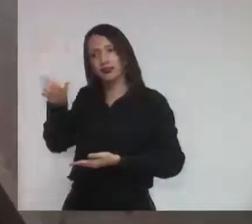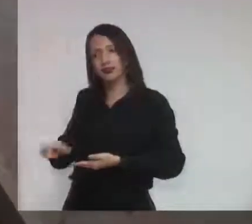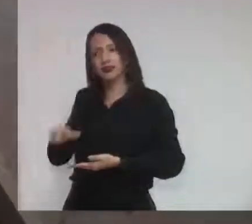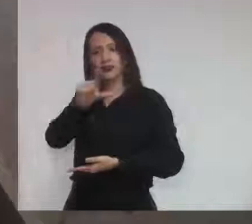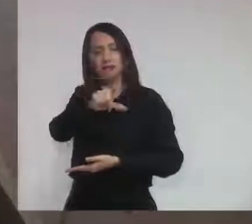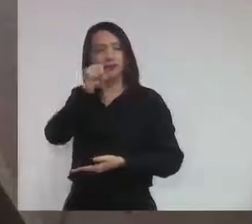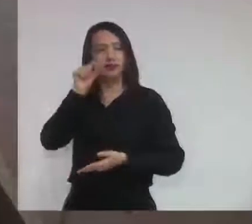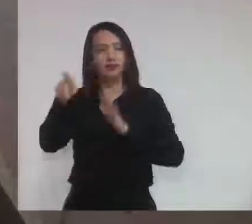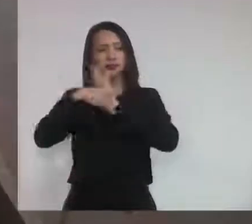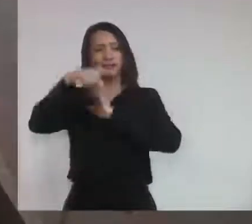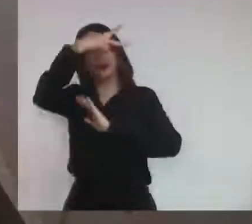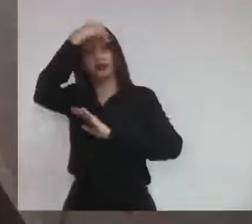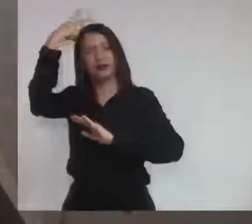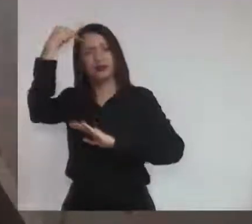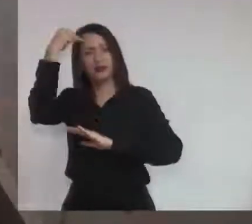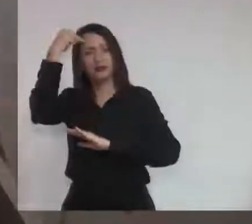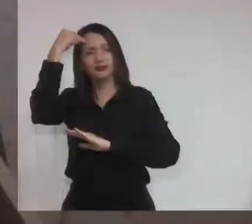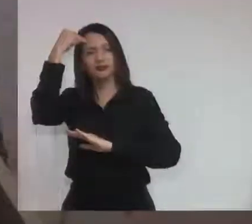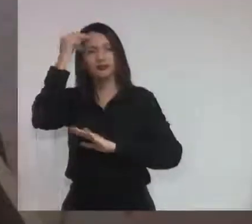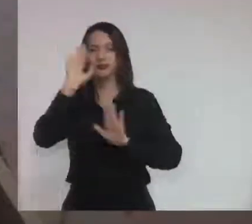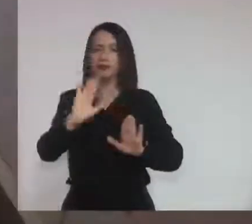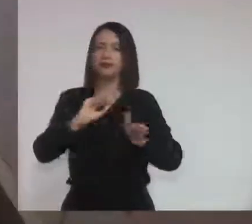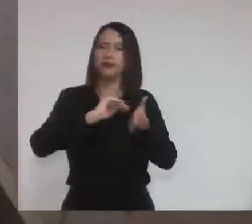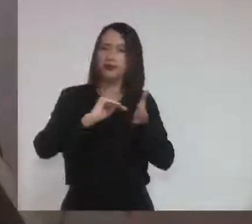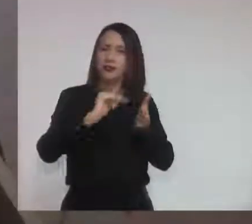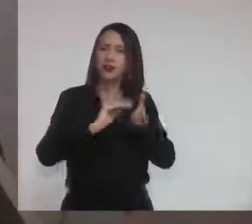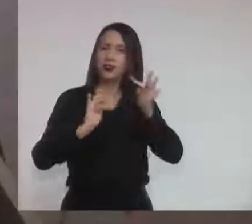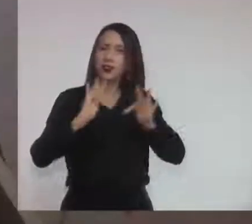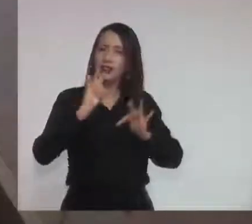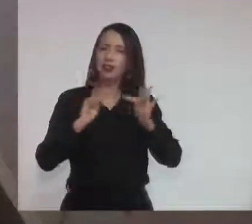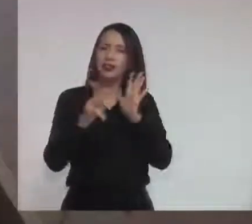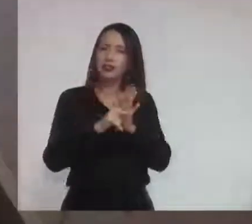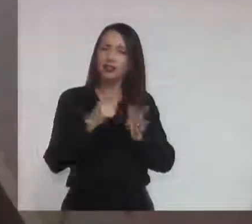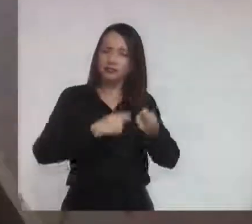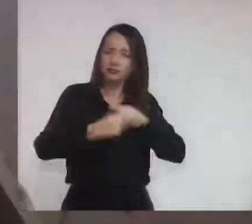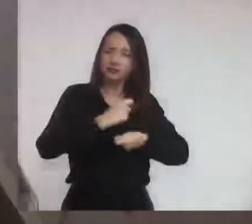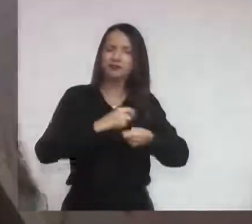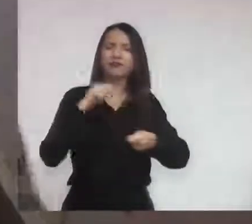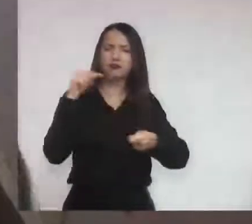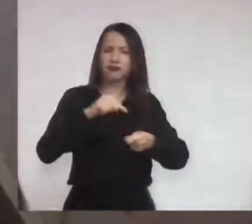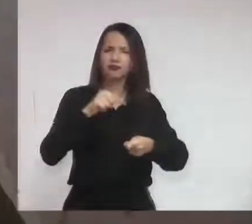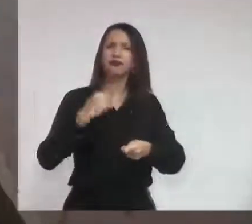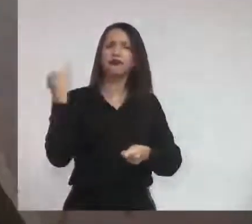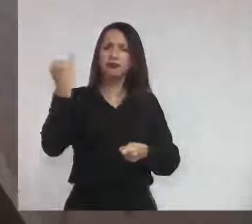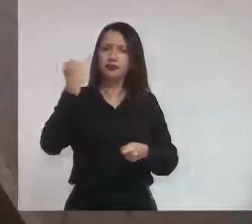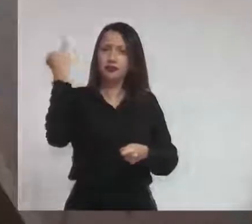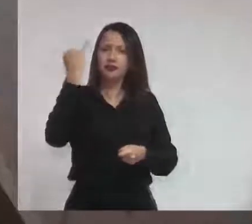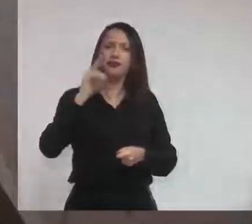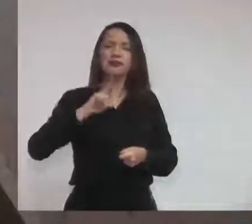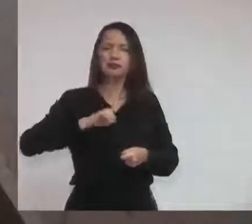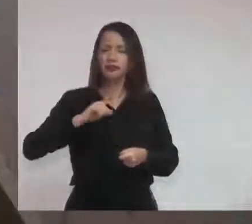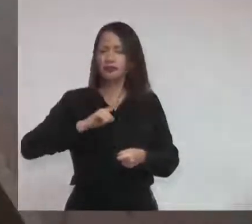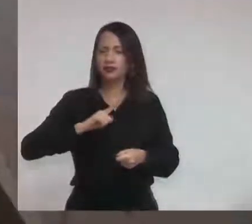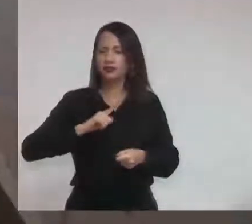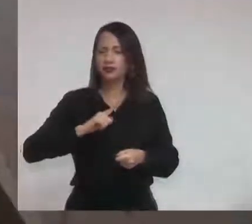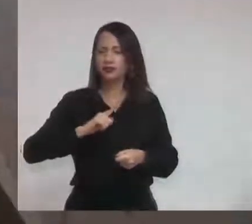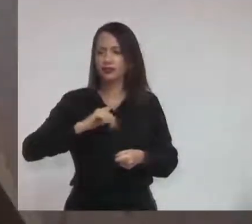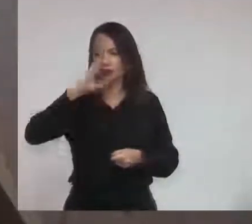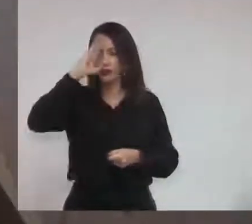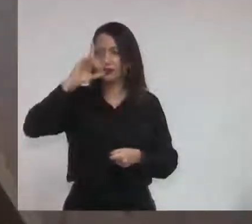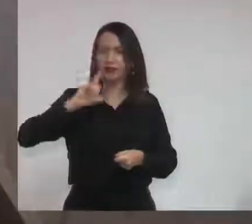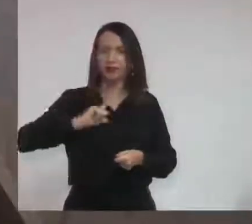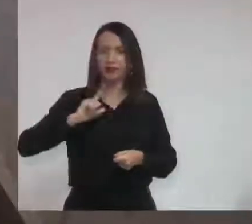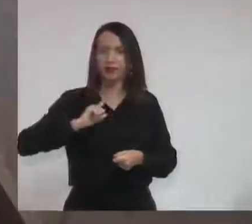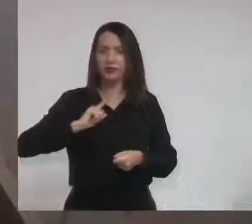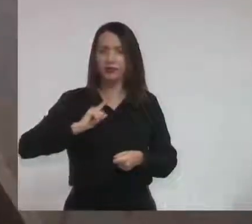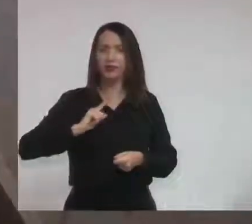você pode falar, é um cargo técnico. Não, é um cargo que ele tem uma grande importância, sim. Tem que estar ouvindo constantemente. Isso acho que vale,